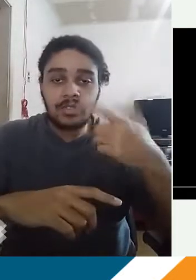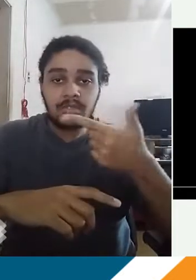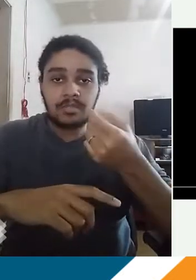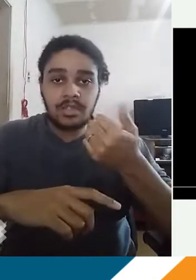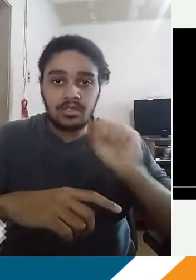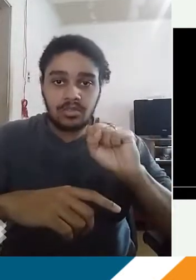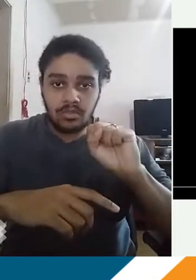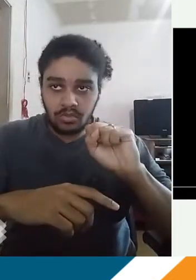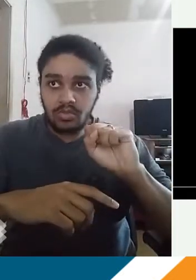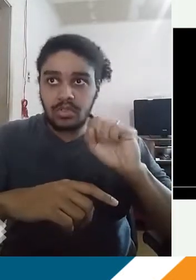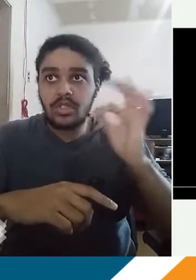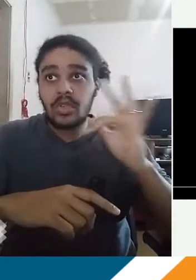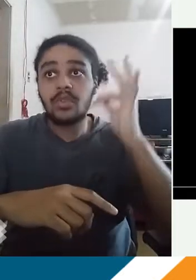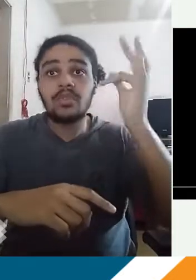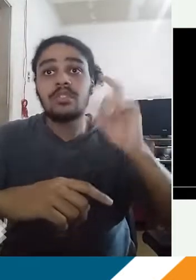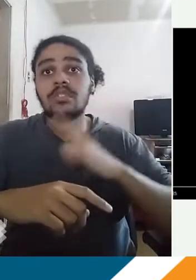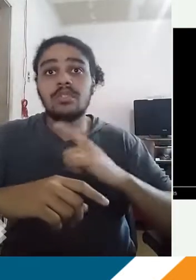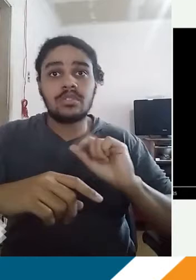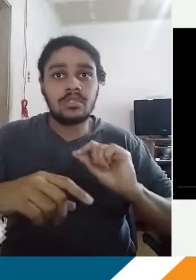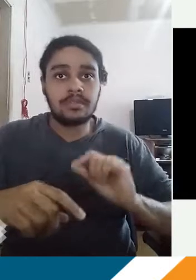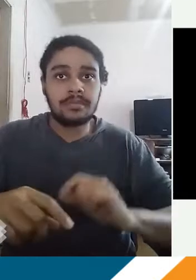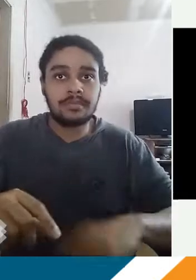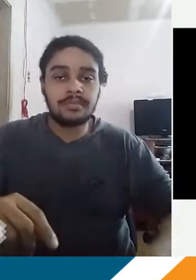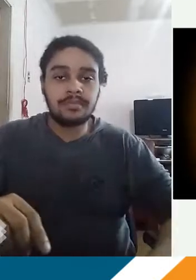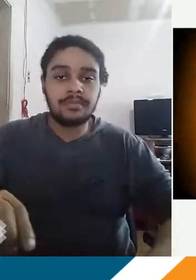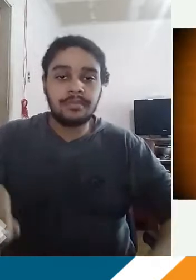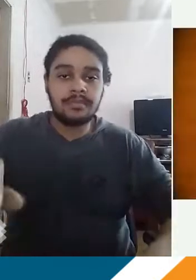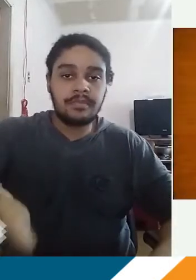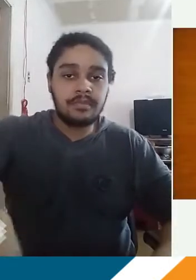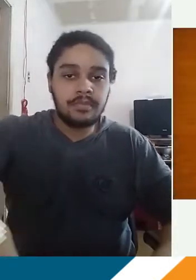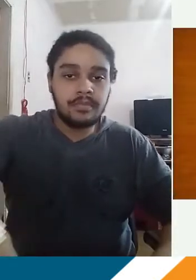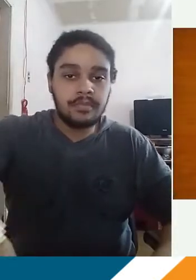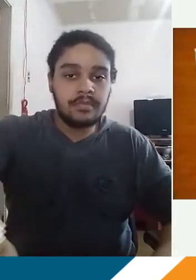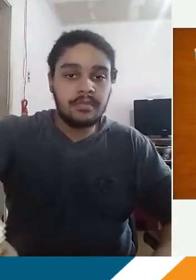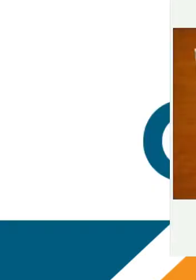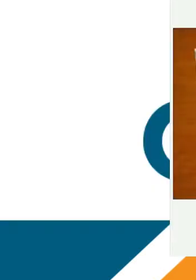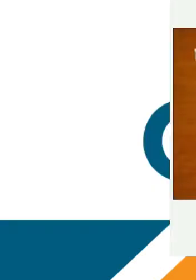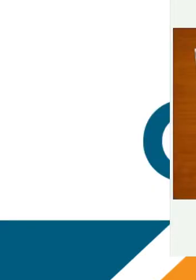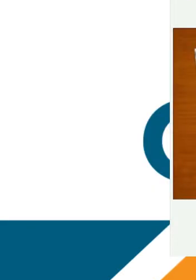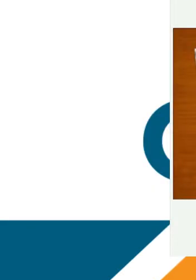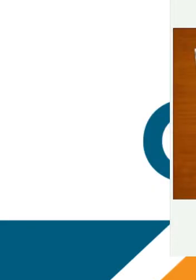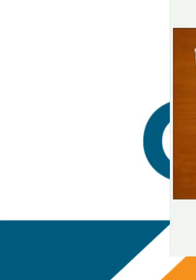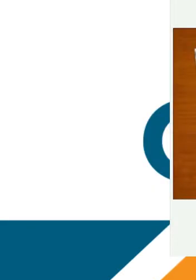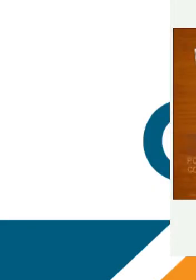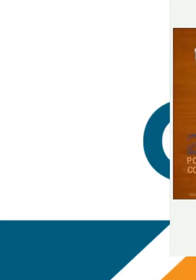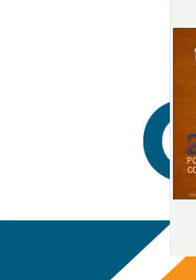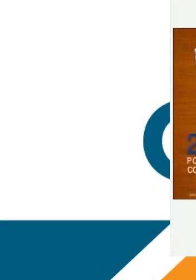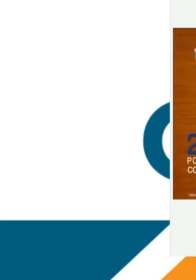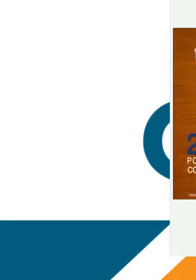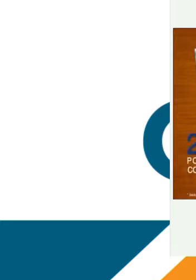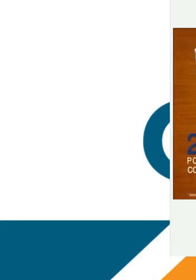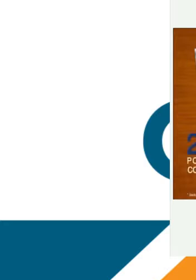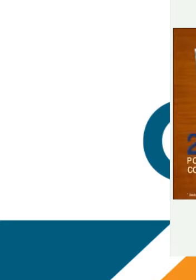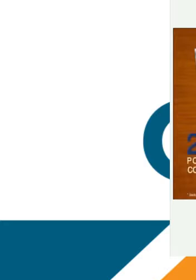e o que o futuro reserva. Deixe-me apresentar-lhes Jair e Cristina. Jair nasceu em 1960 e tem